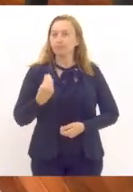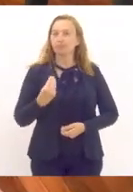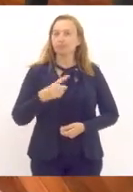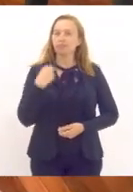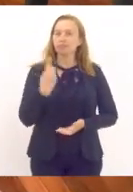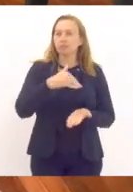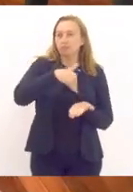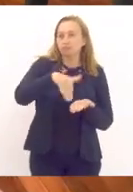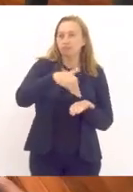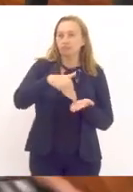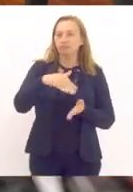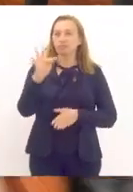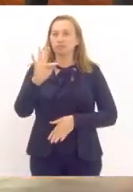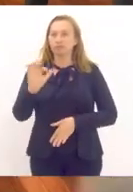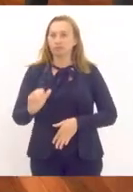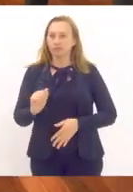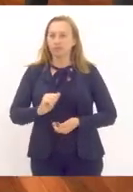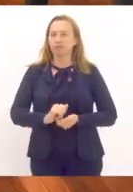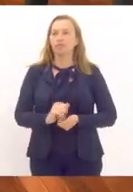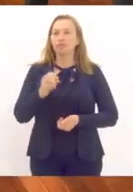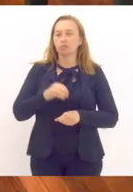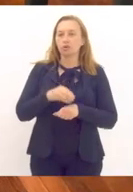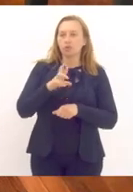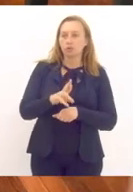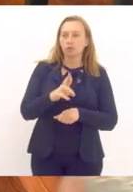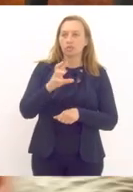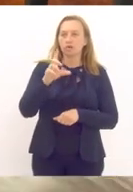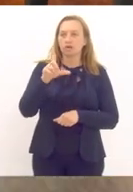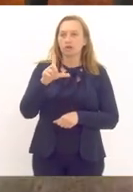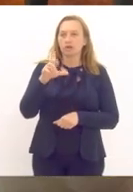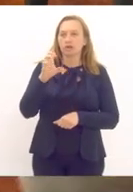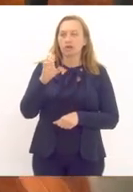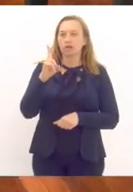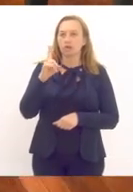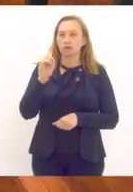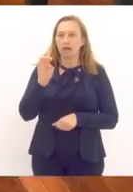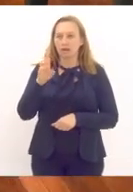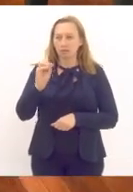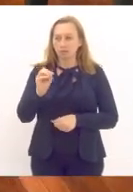secretário de Fazenda, Dr. Leonardo Lobo.